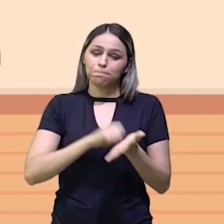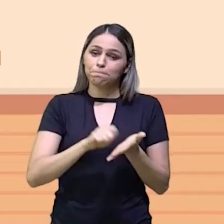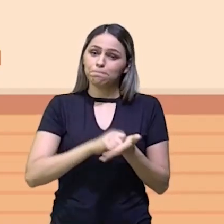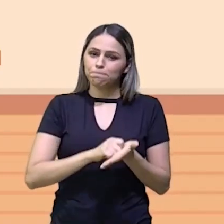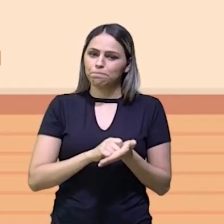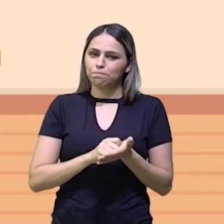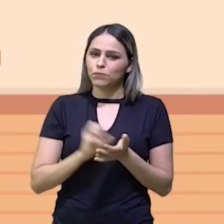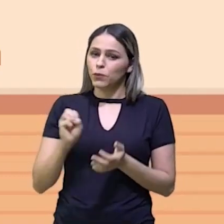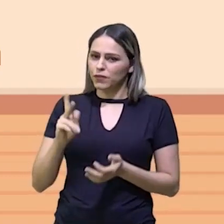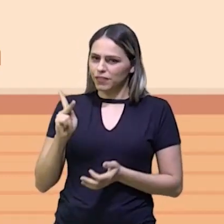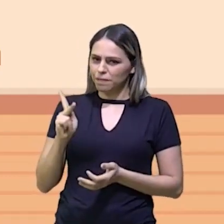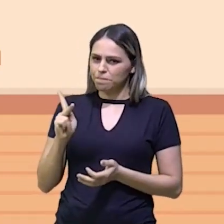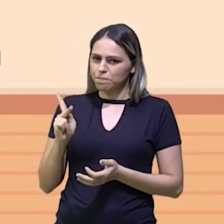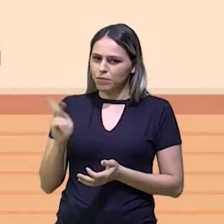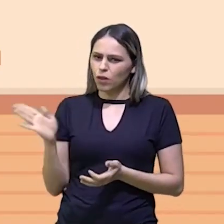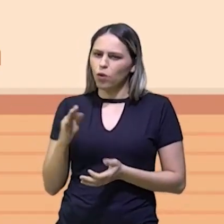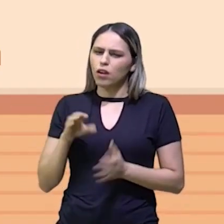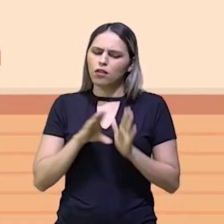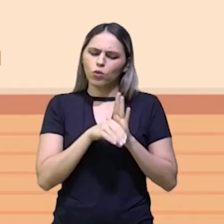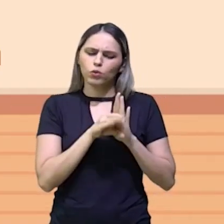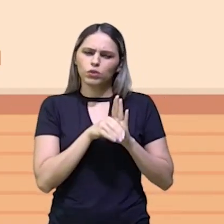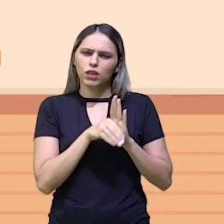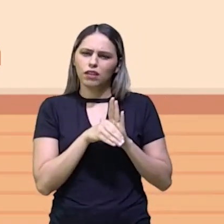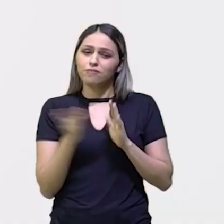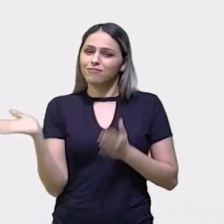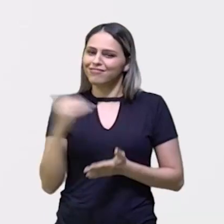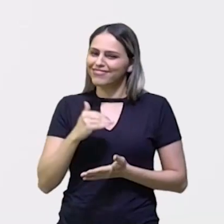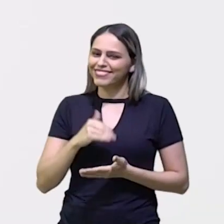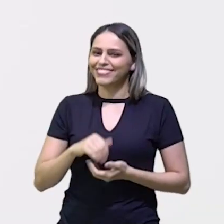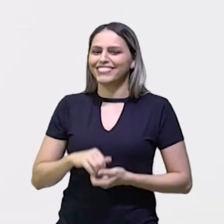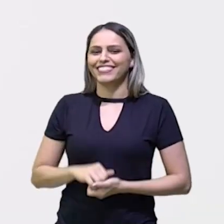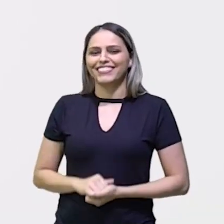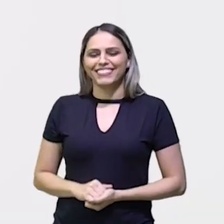certo? Vamos agora para os nossos conteúdos. Vamos lá?